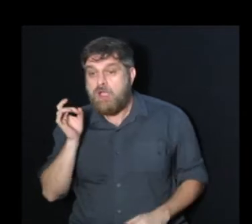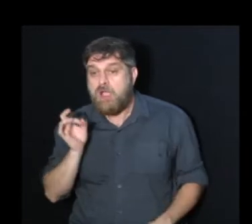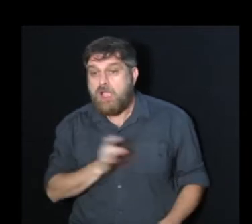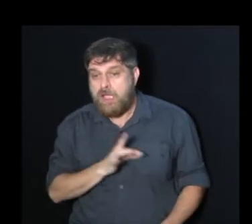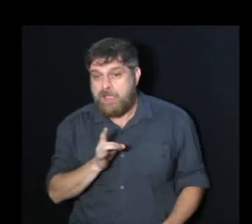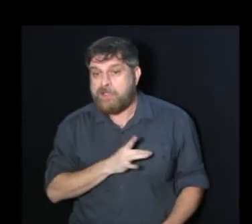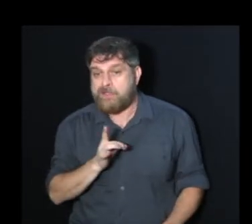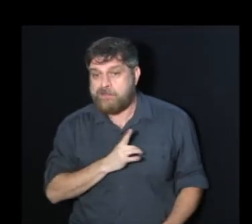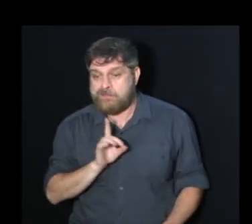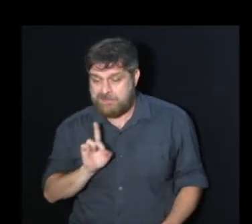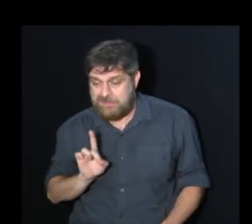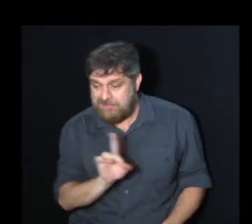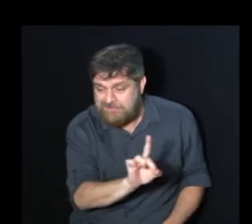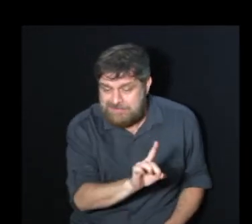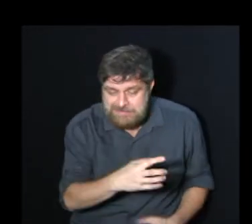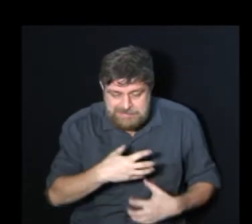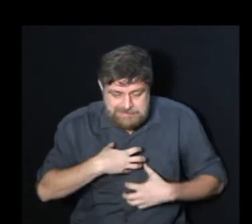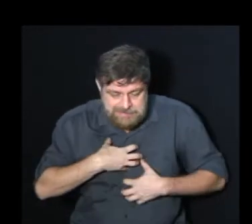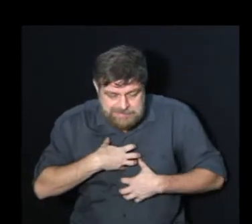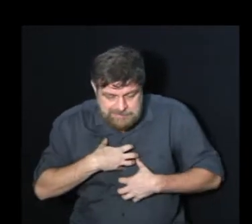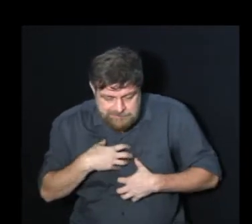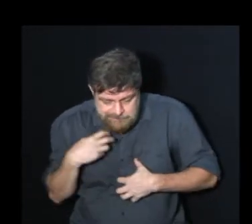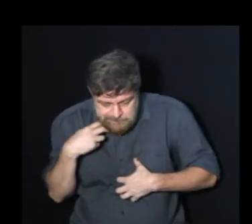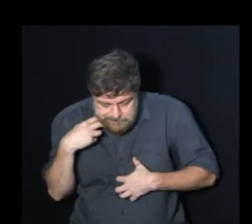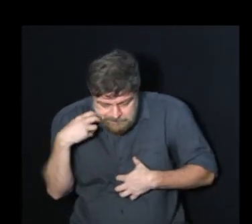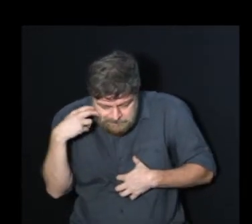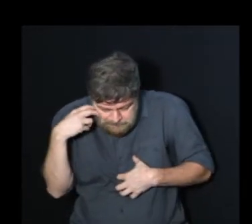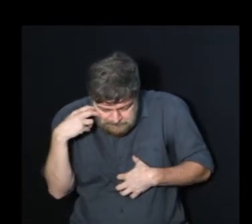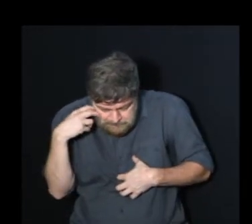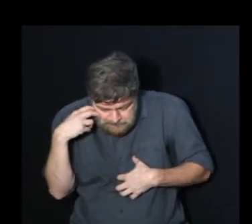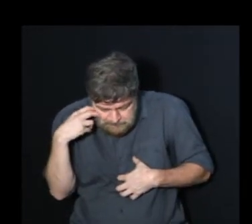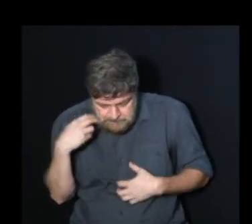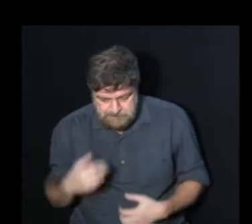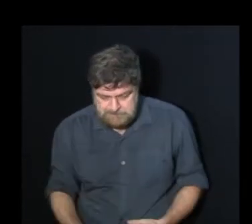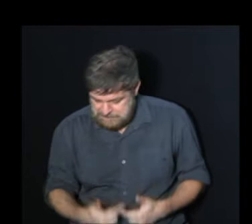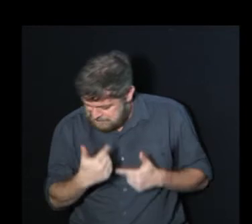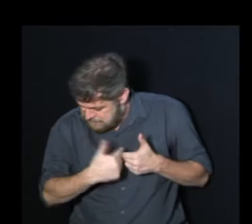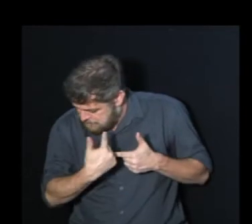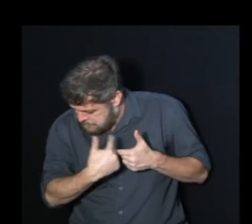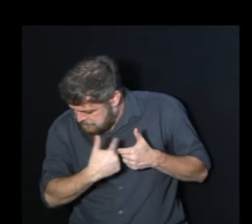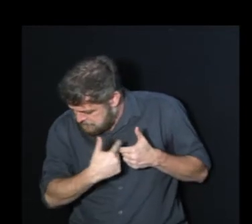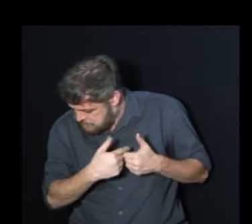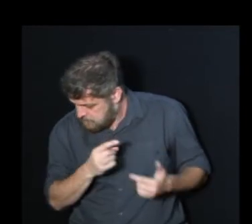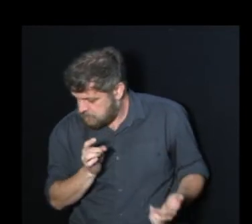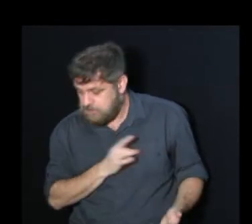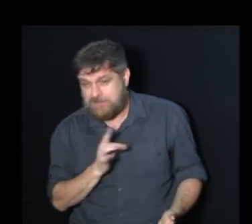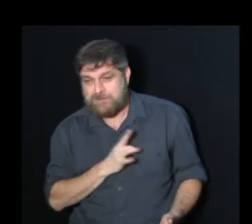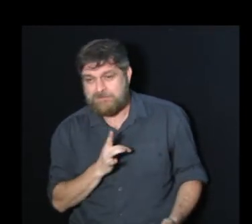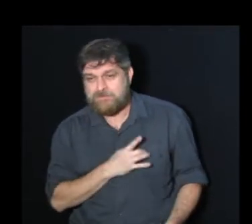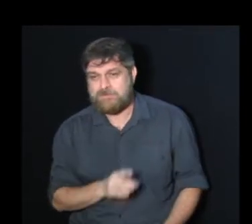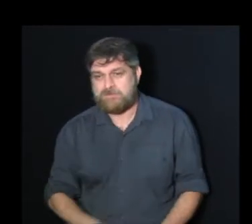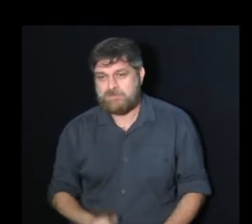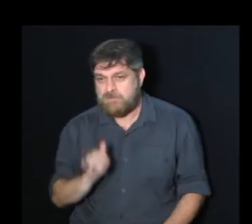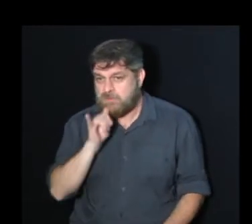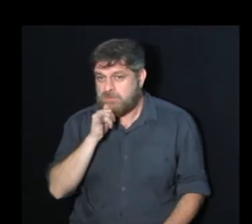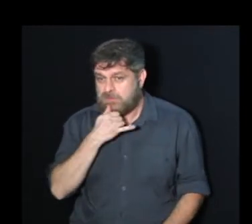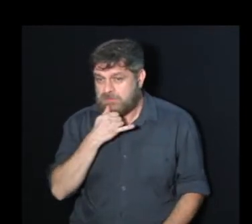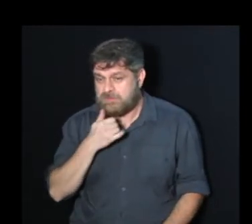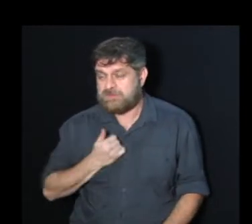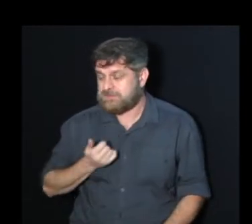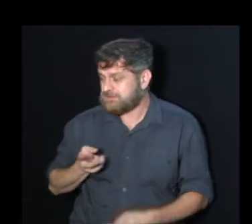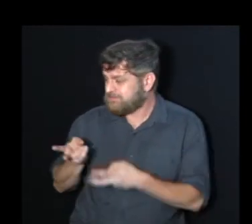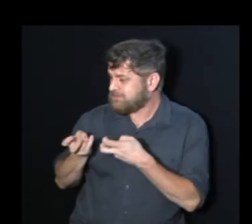mal interpretadas, mal entendidas. E aí, com tristeza, a gente escuta que o